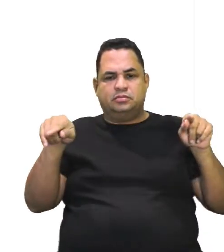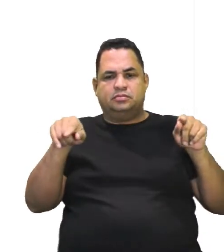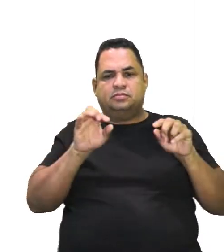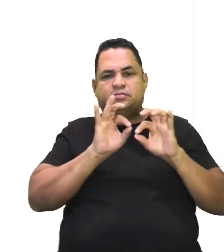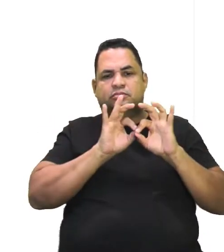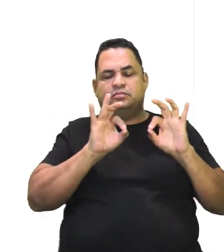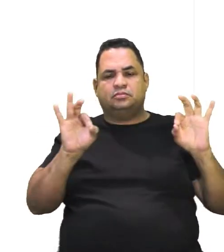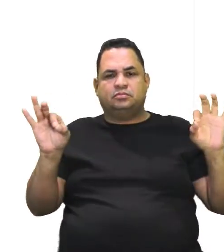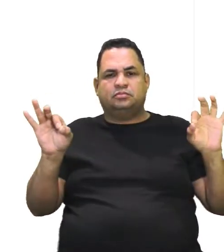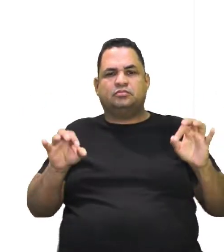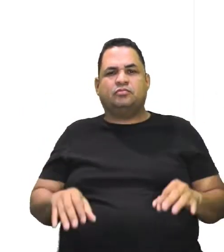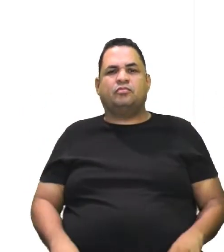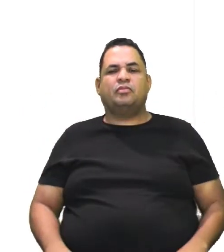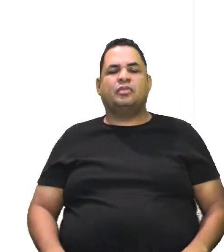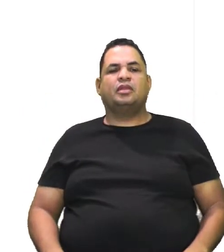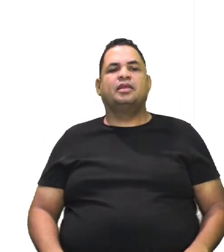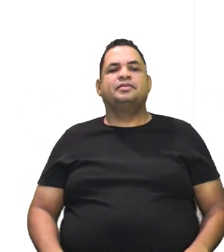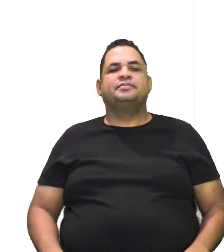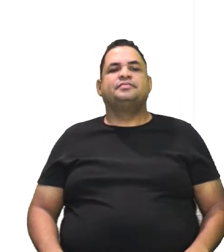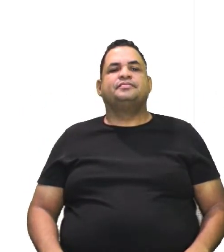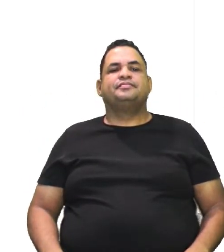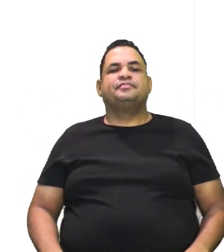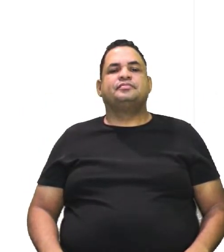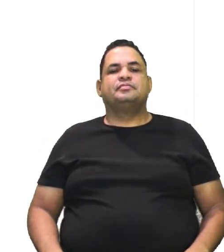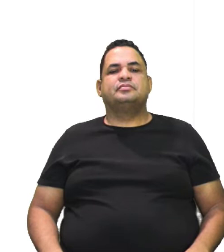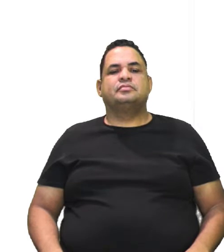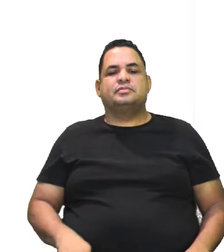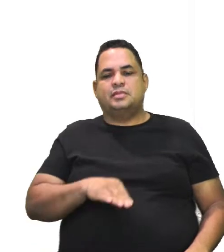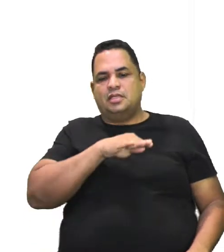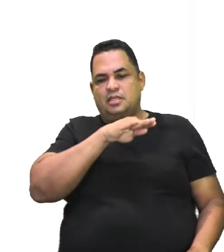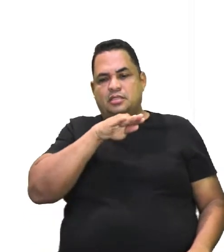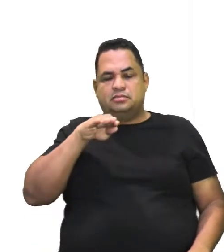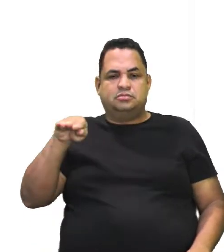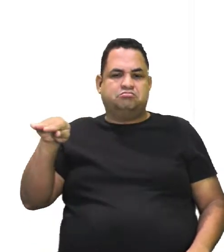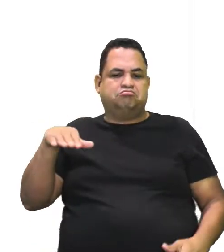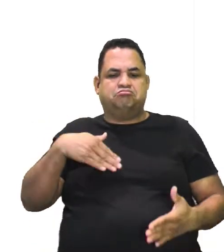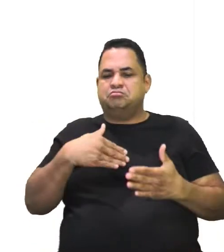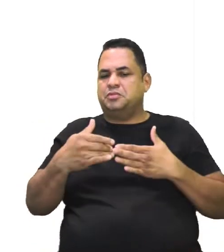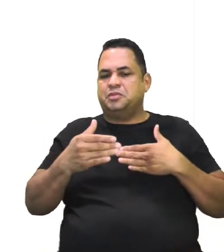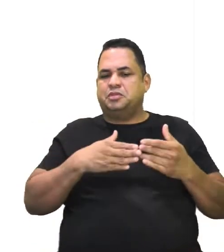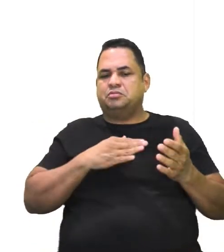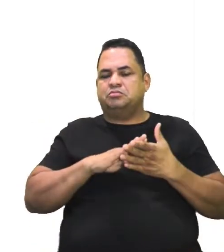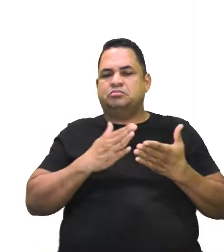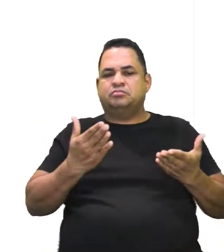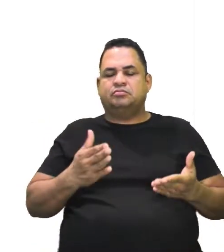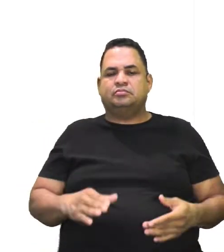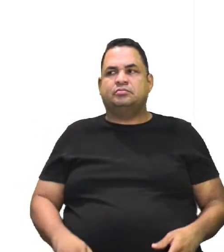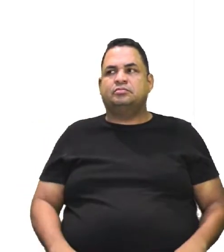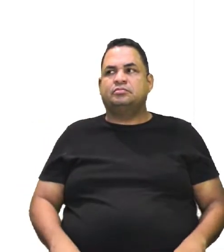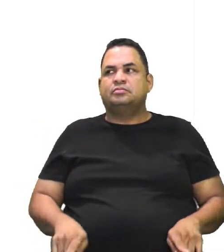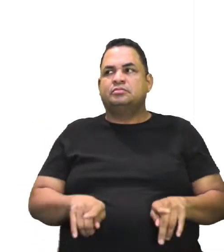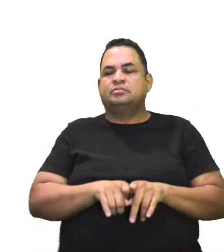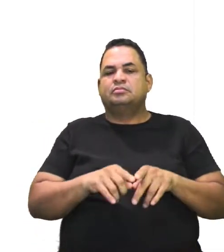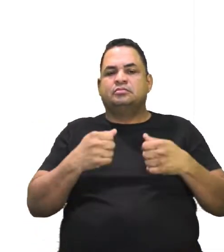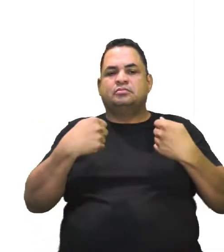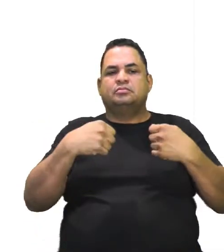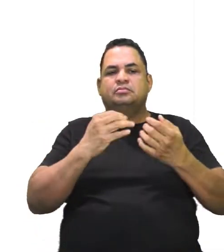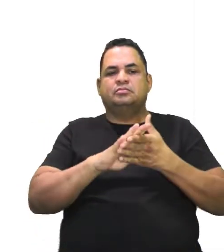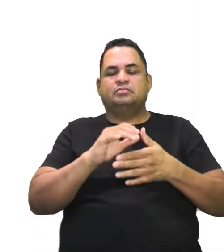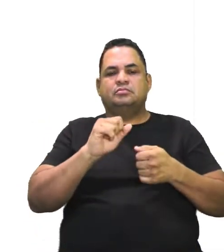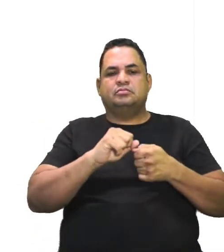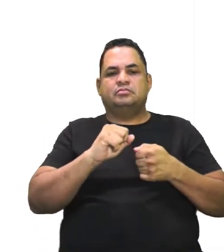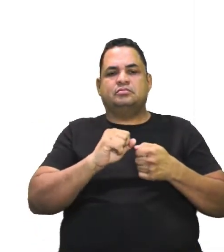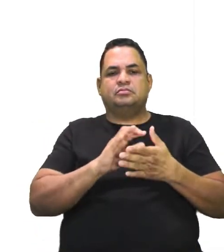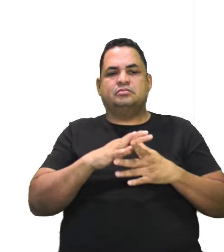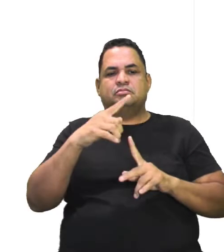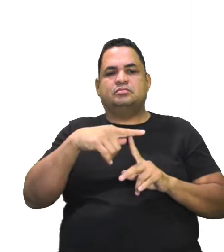comprimento da menor linha, né? Isso. Menor A linha reta que os liga. Então, não é qualquer comprimento, né? Eu também poderia fazer alguns tipos